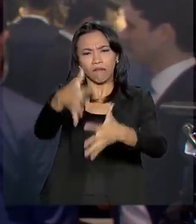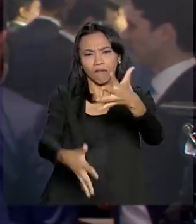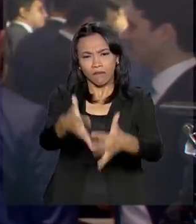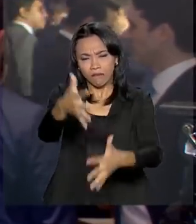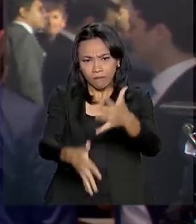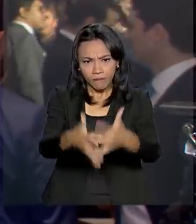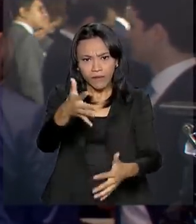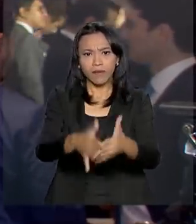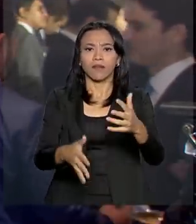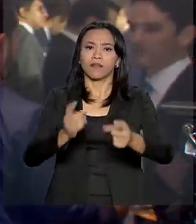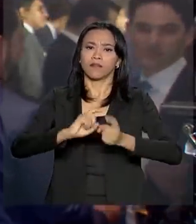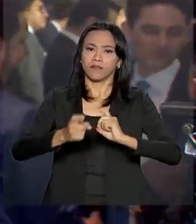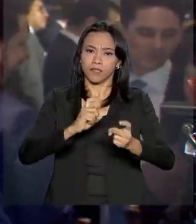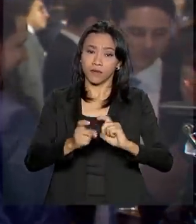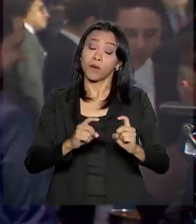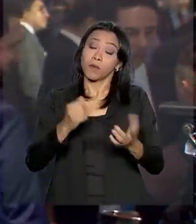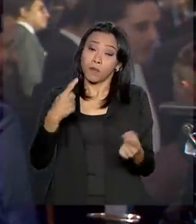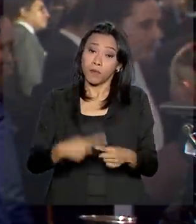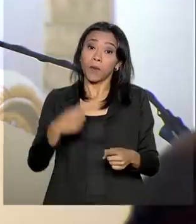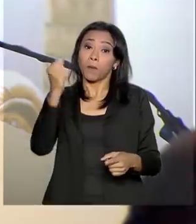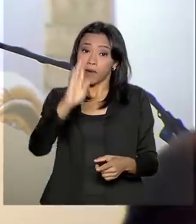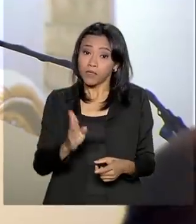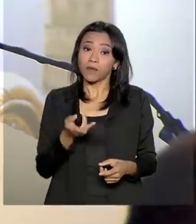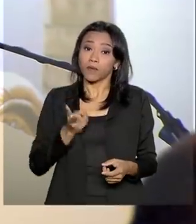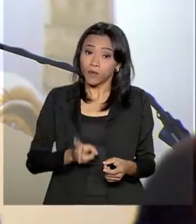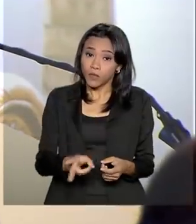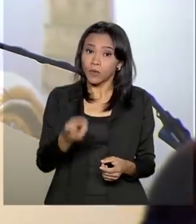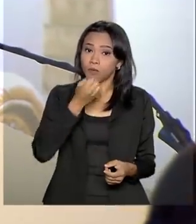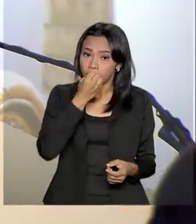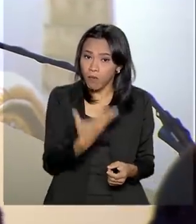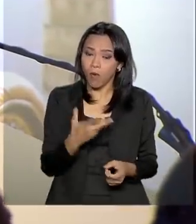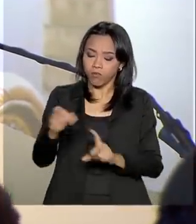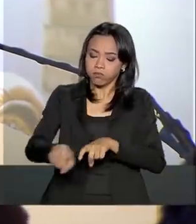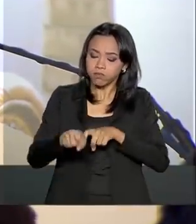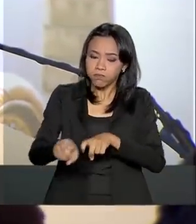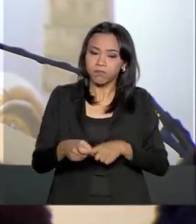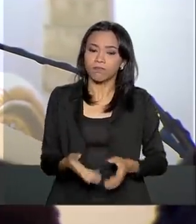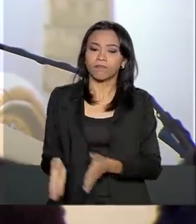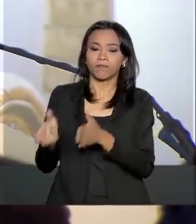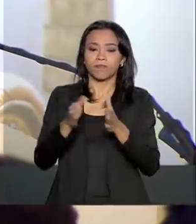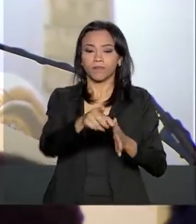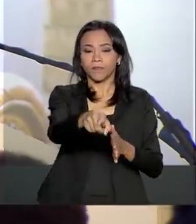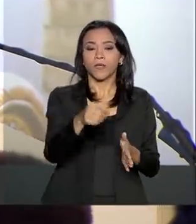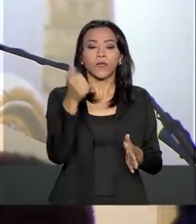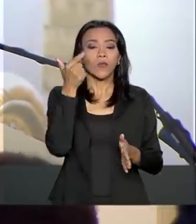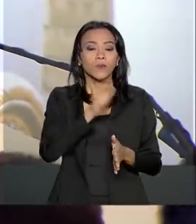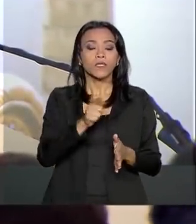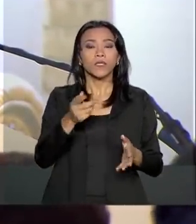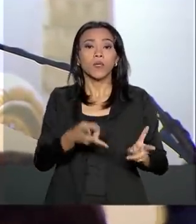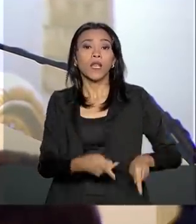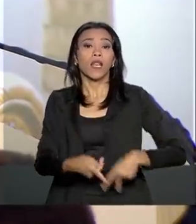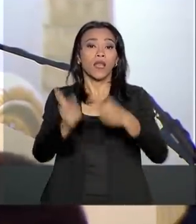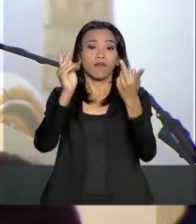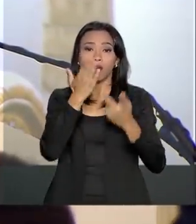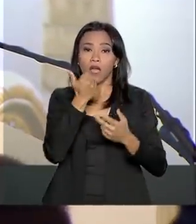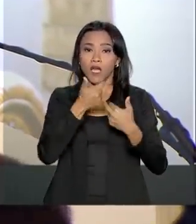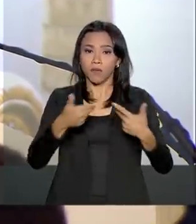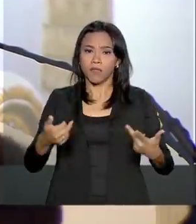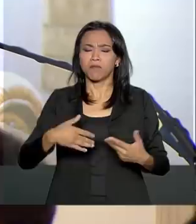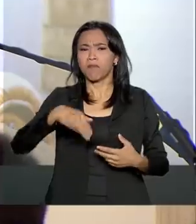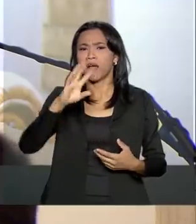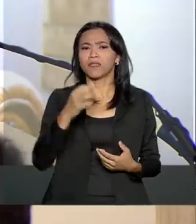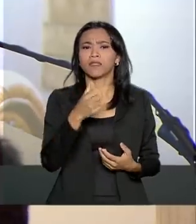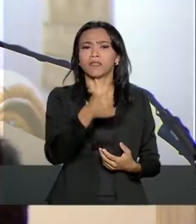Brasil ainda é referência em produção no campo. Nós conseguimos mandar alimentos para mais de 162